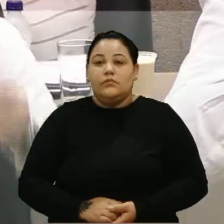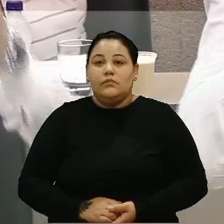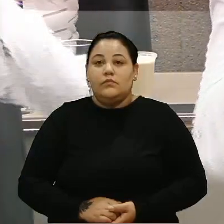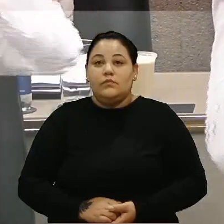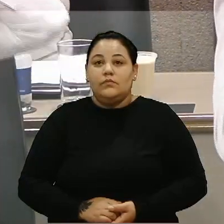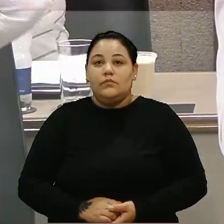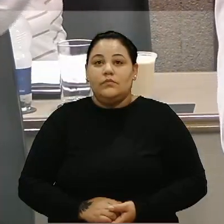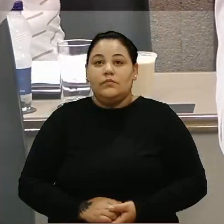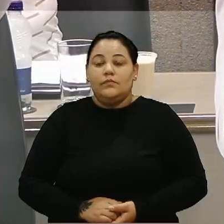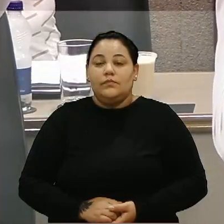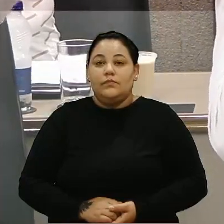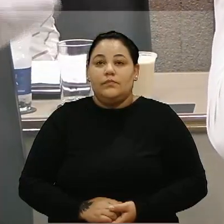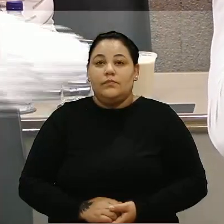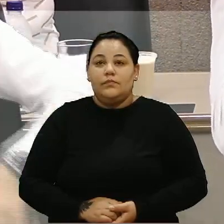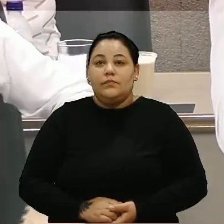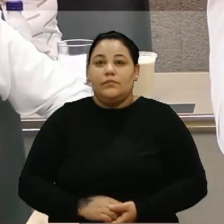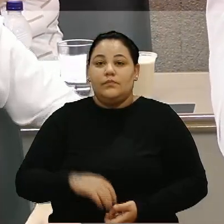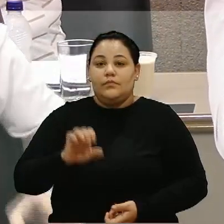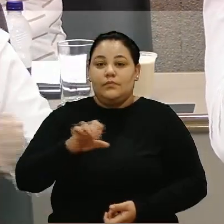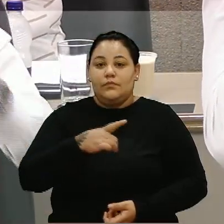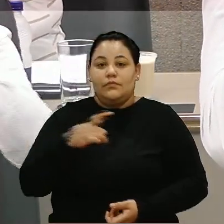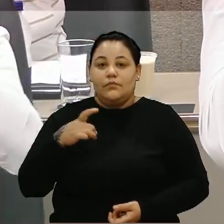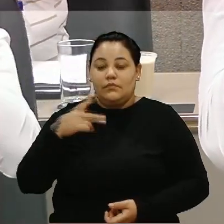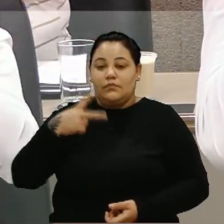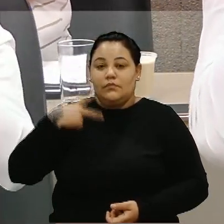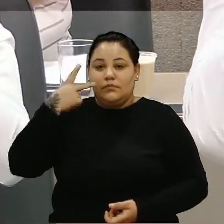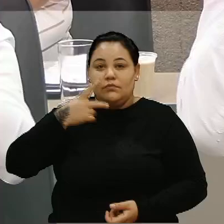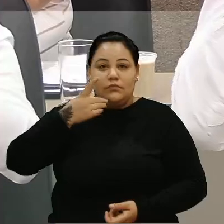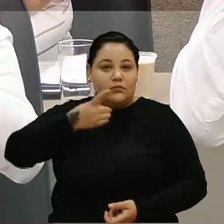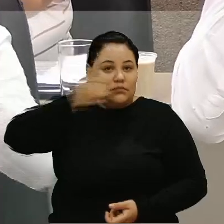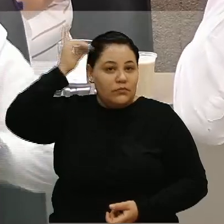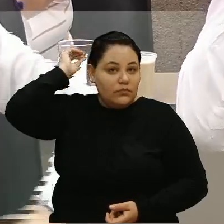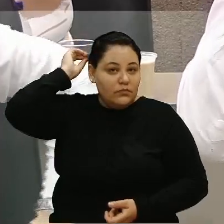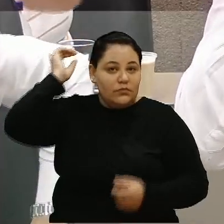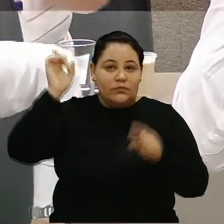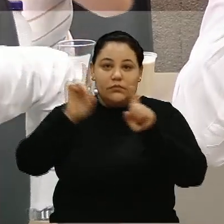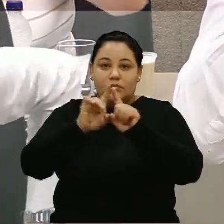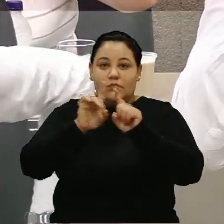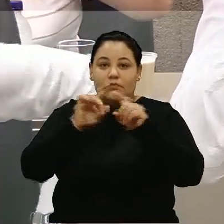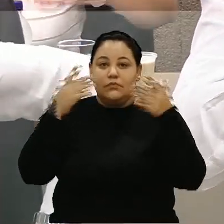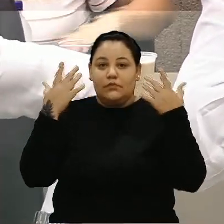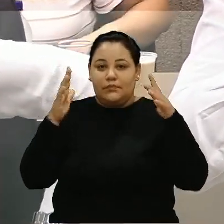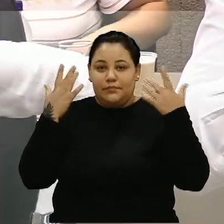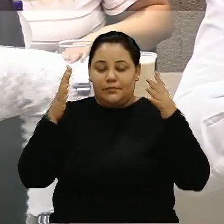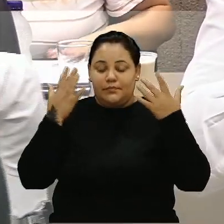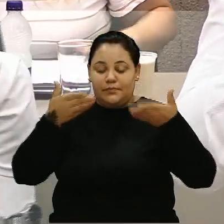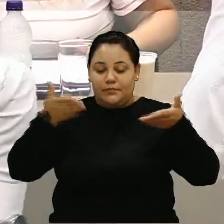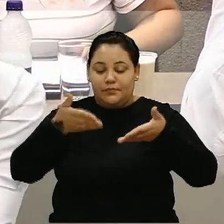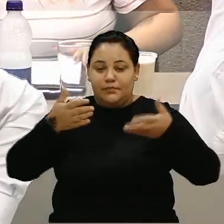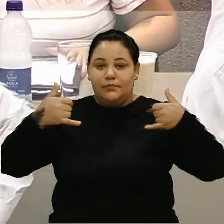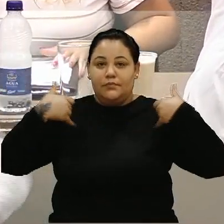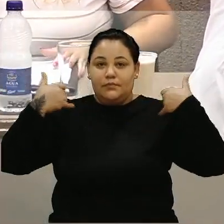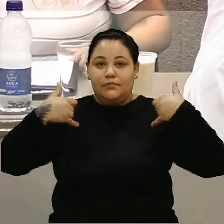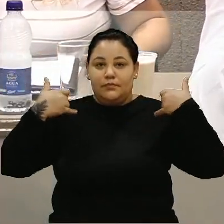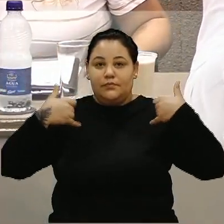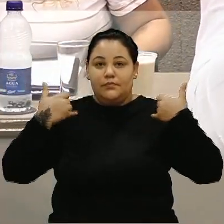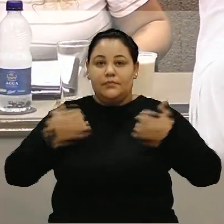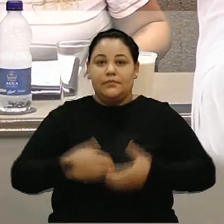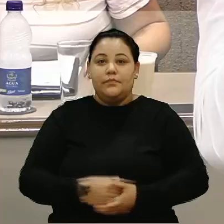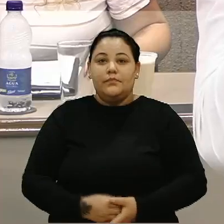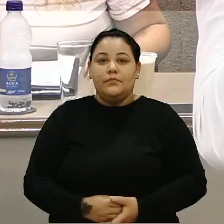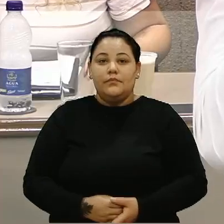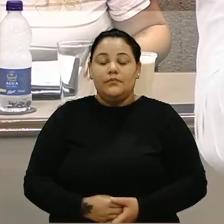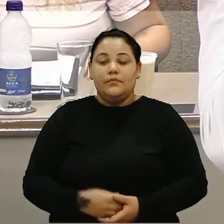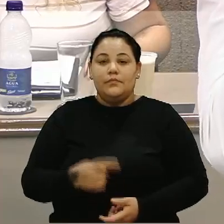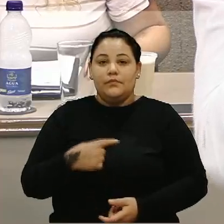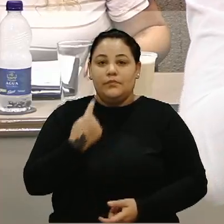ex-vereador, Lucas Dil, também de aniversário hoje, então felicitações, Lucas, meus parabéns pela passagem do seu aniversário, e o